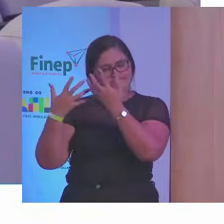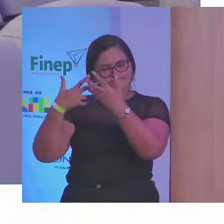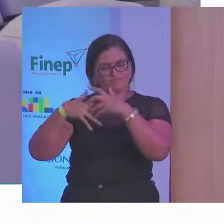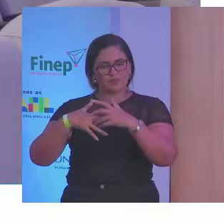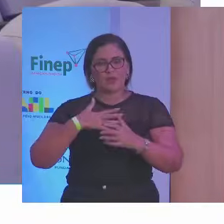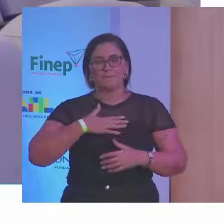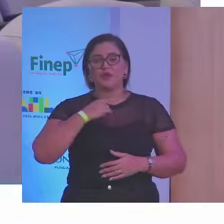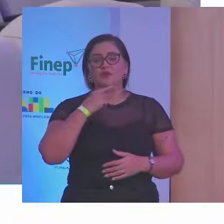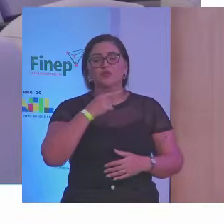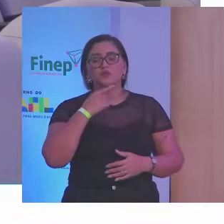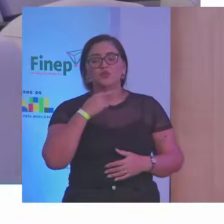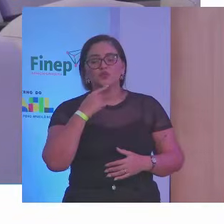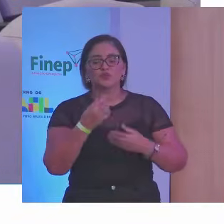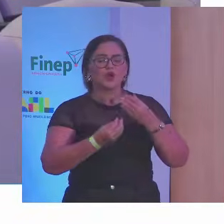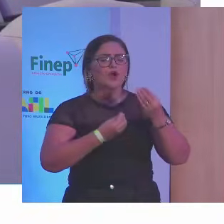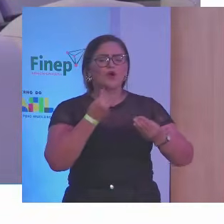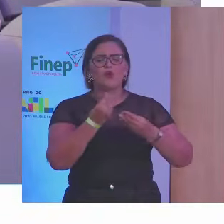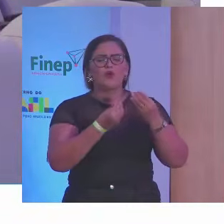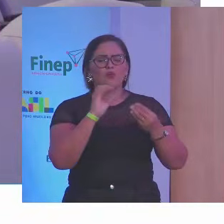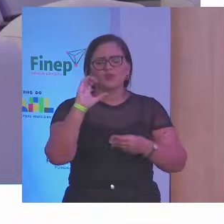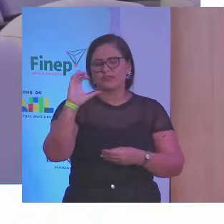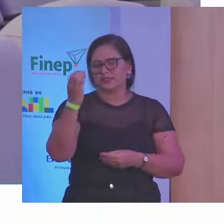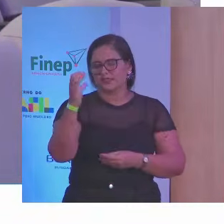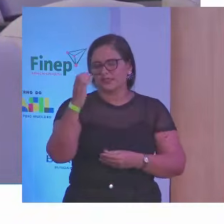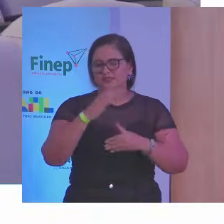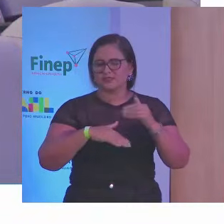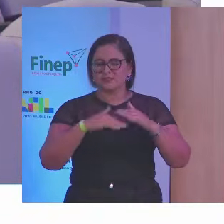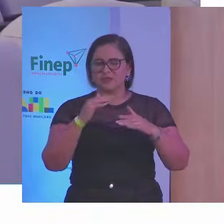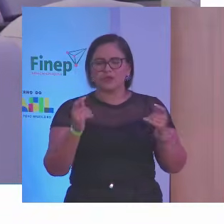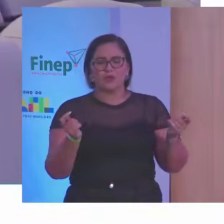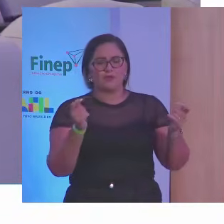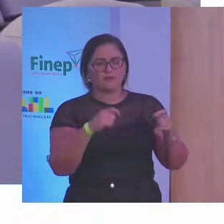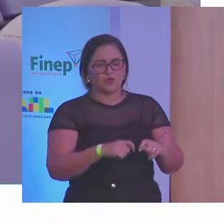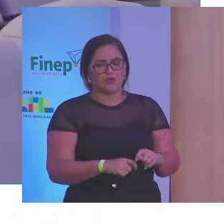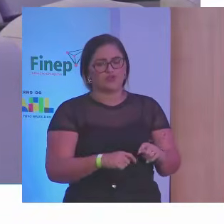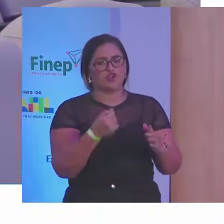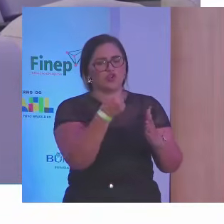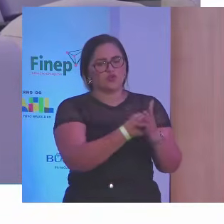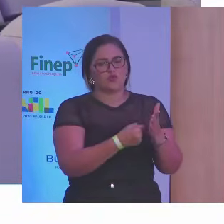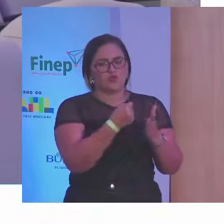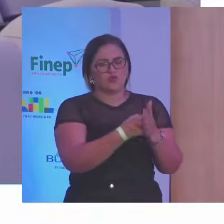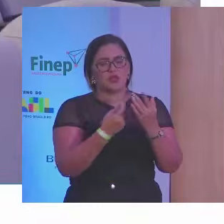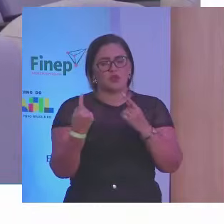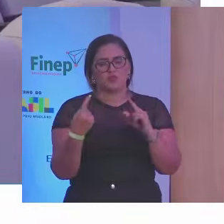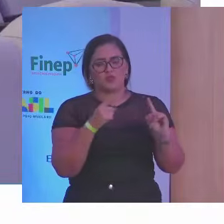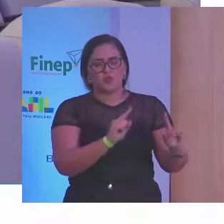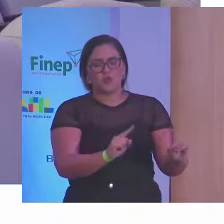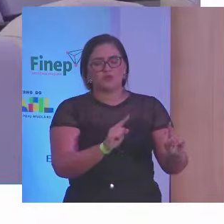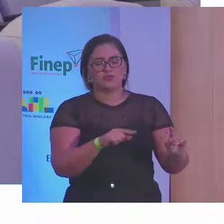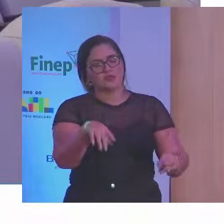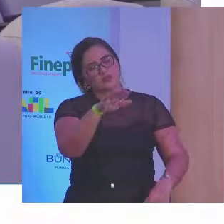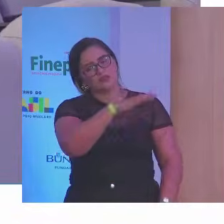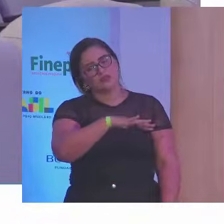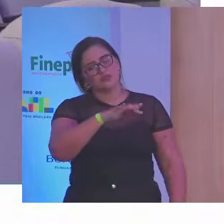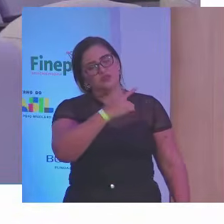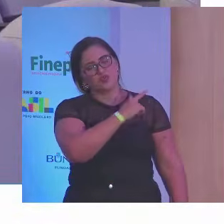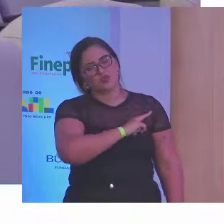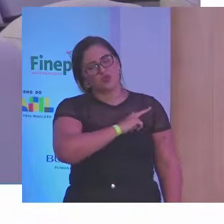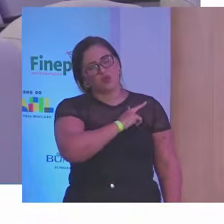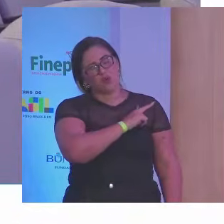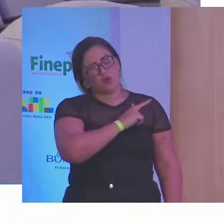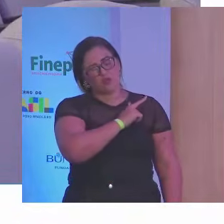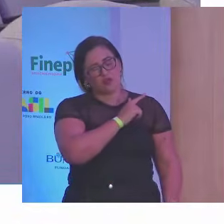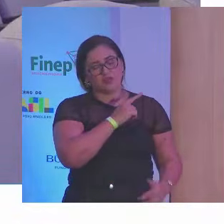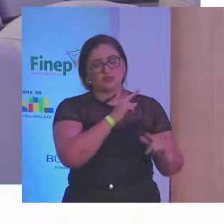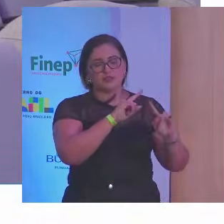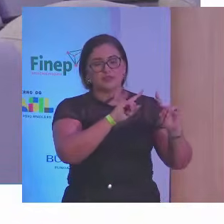dúvida seria como os cientistas eles podem lutar contra esses governos antidemocráticos